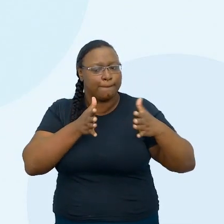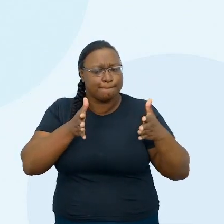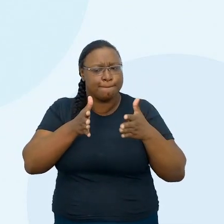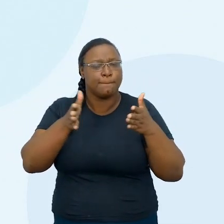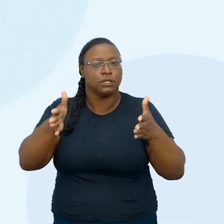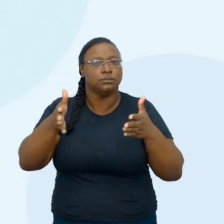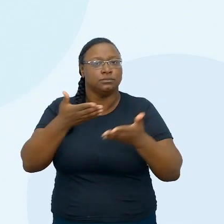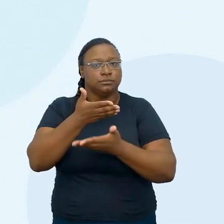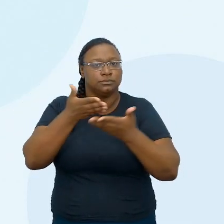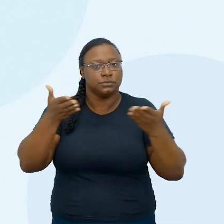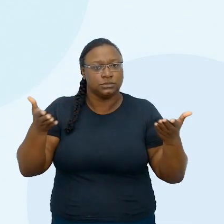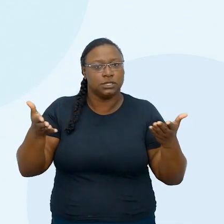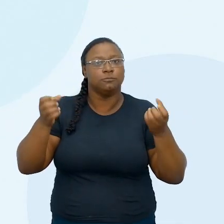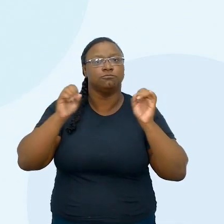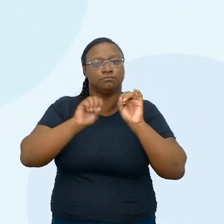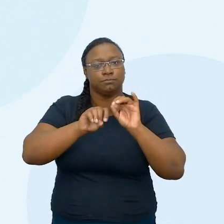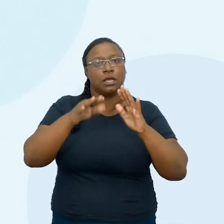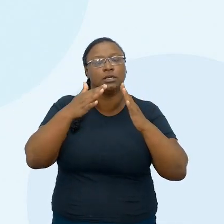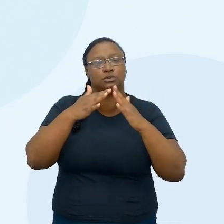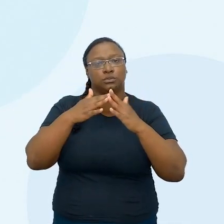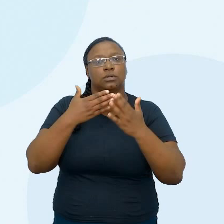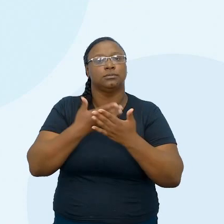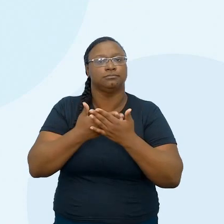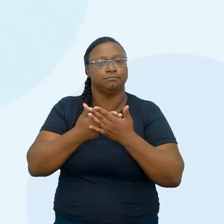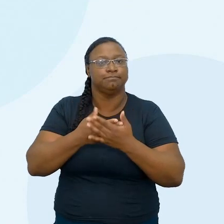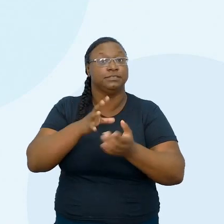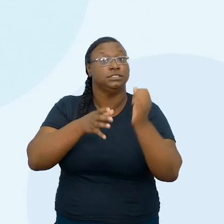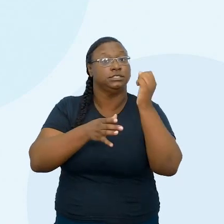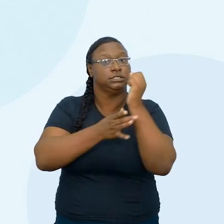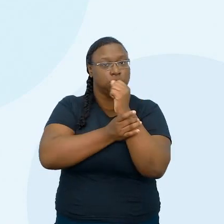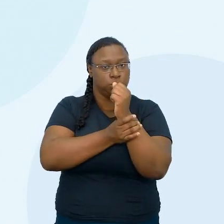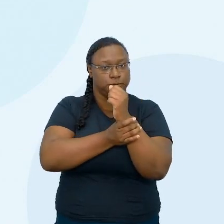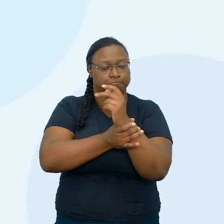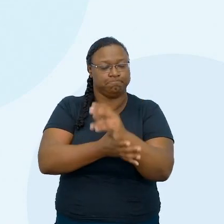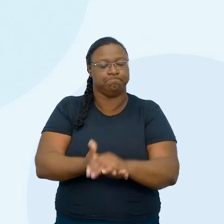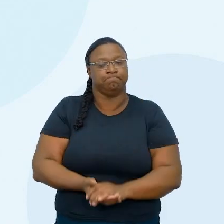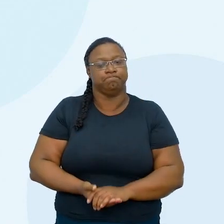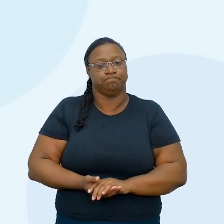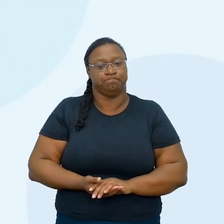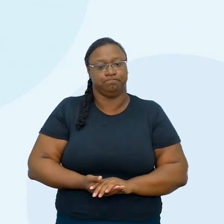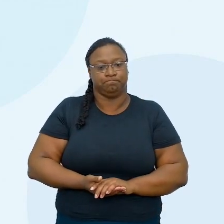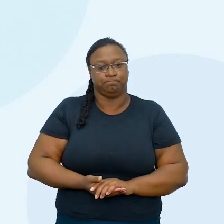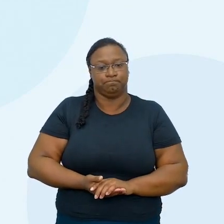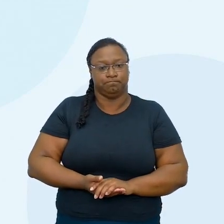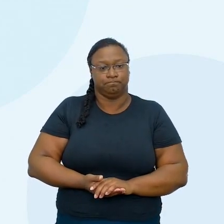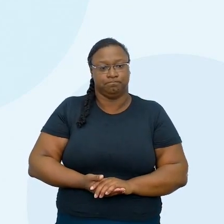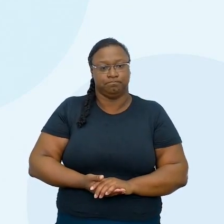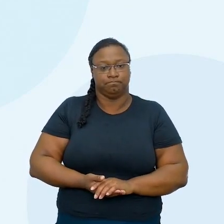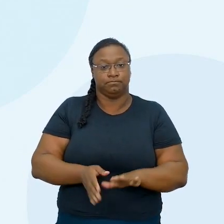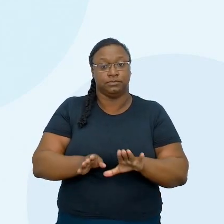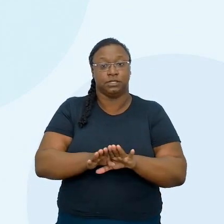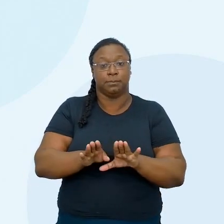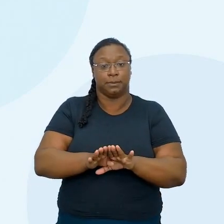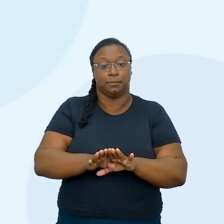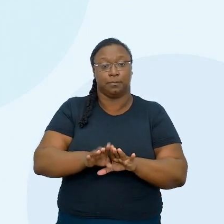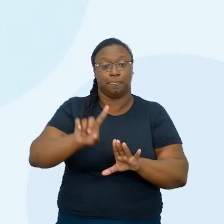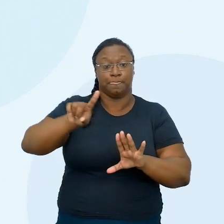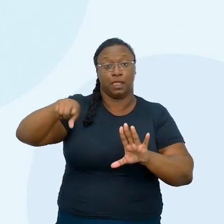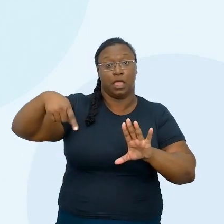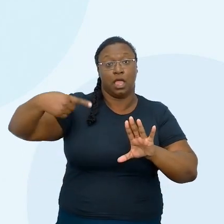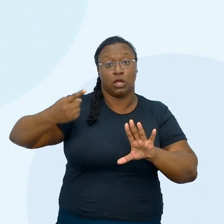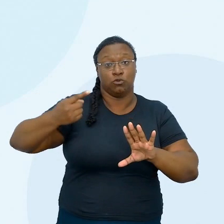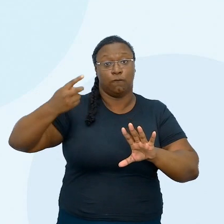da educação para a escola mais segura. E aí a gente vai para o slide 23, por